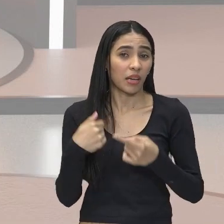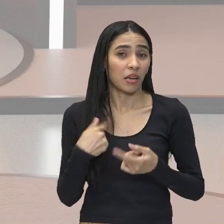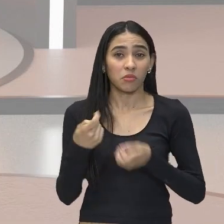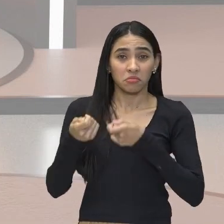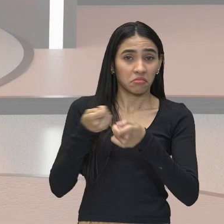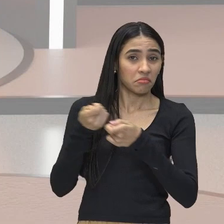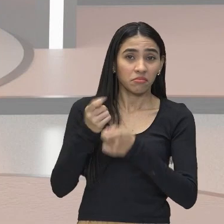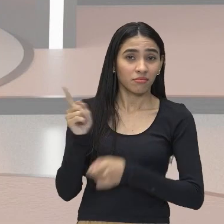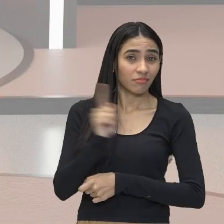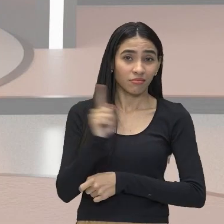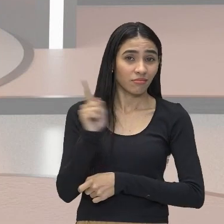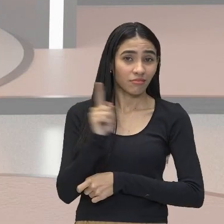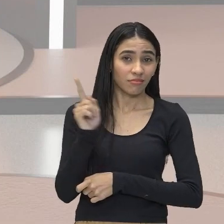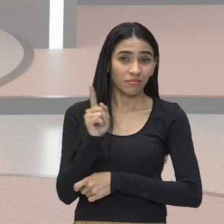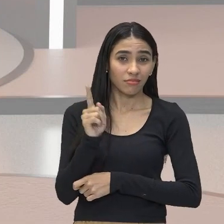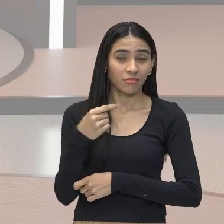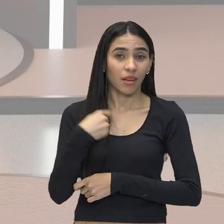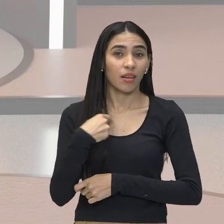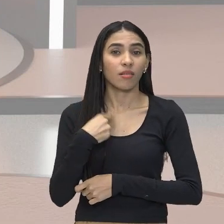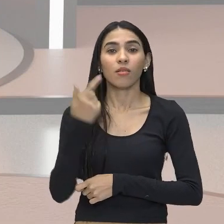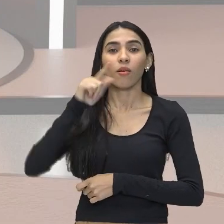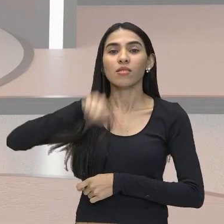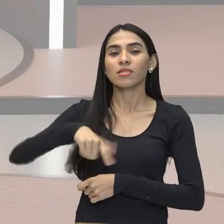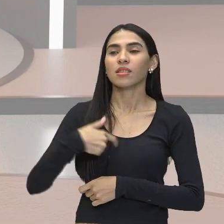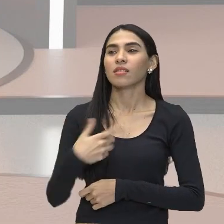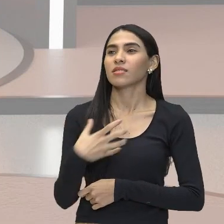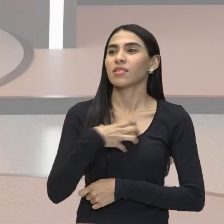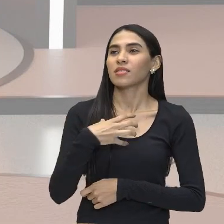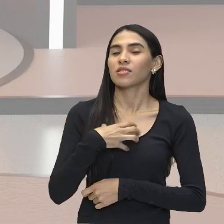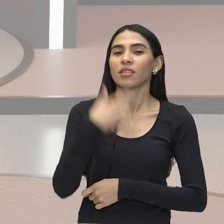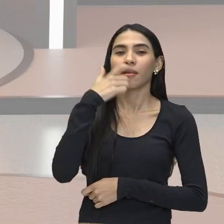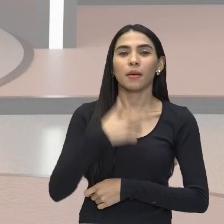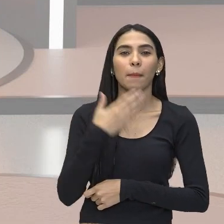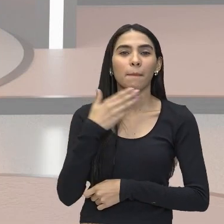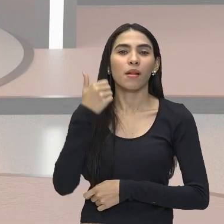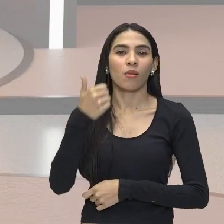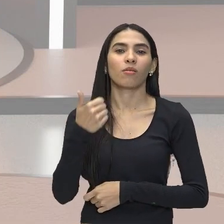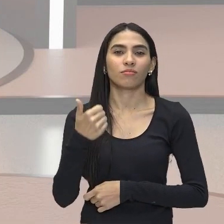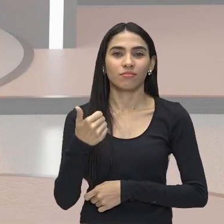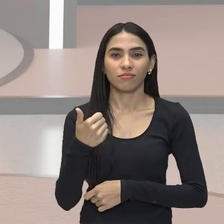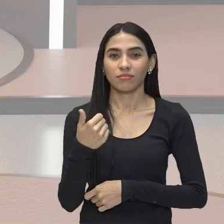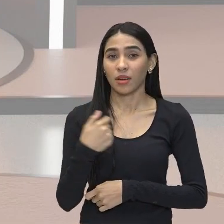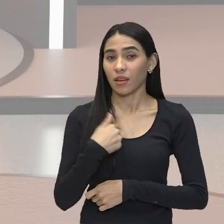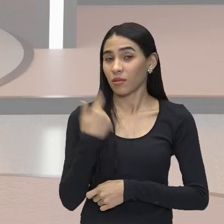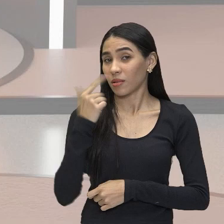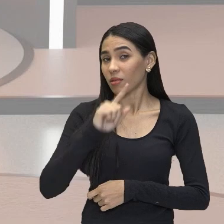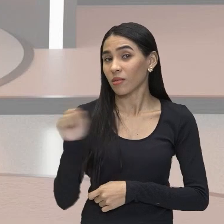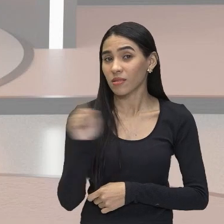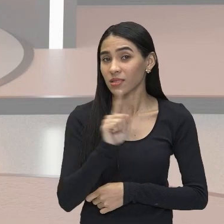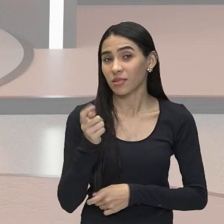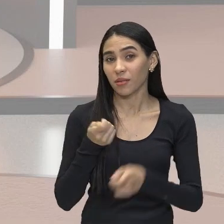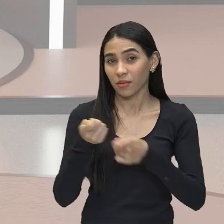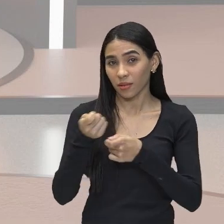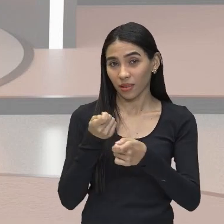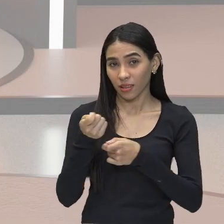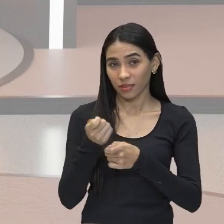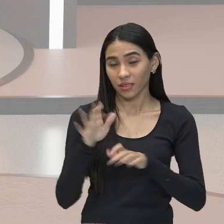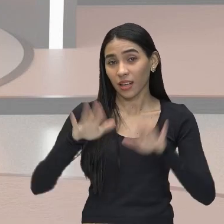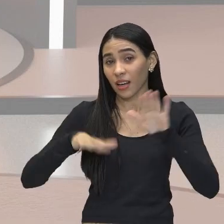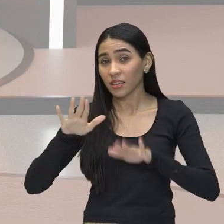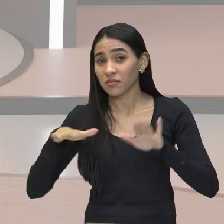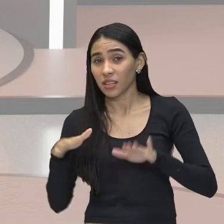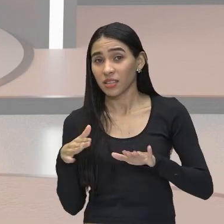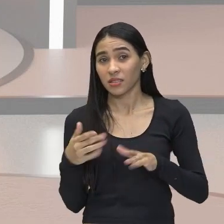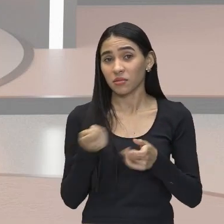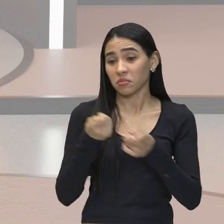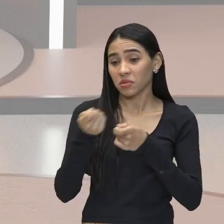controlo. Para poder eu me sentir quem eu sou, eu não vou conseguir controlar, né? Às vezes nós não